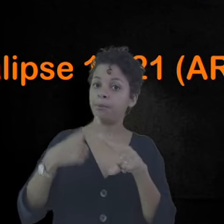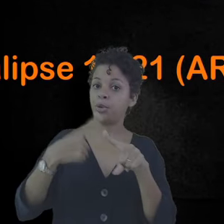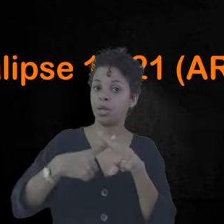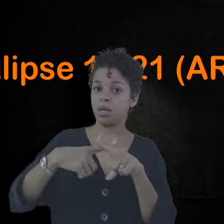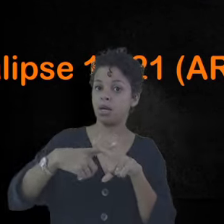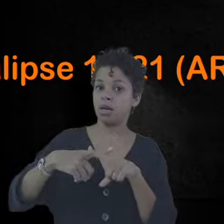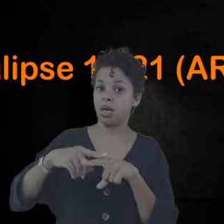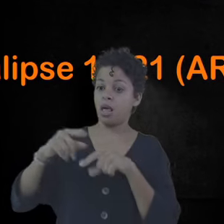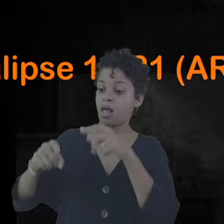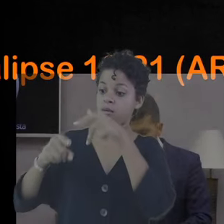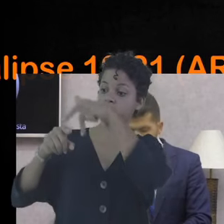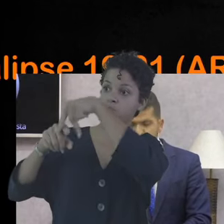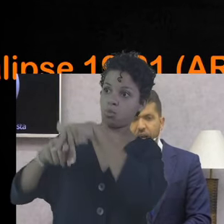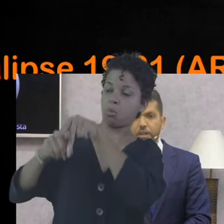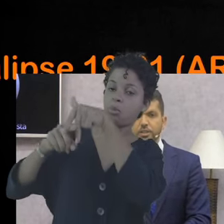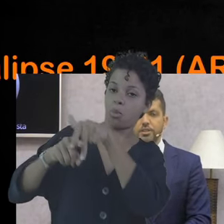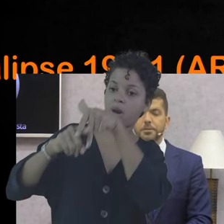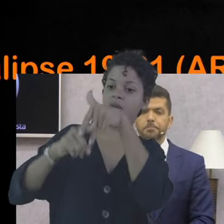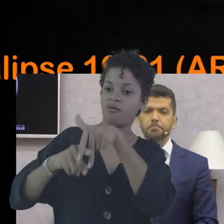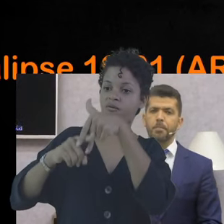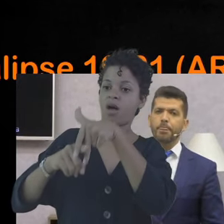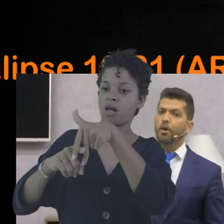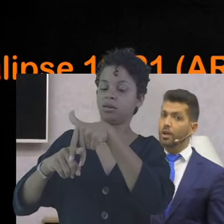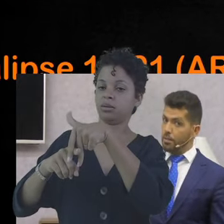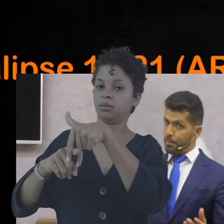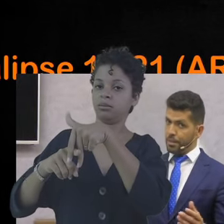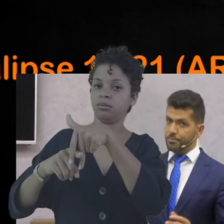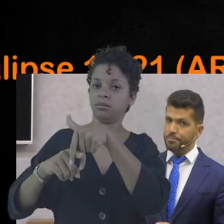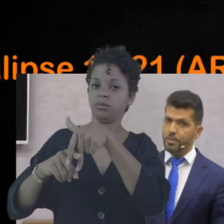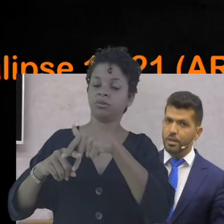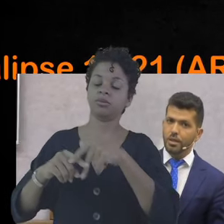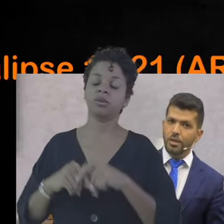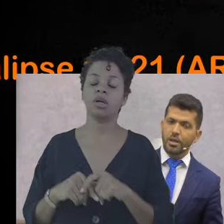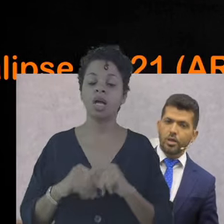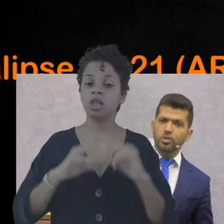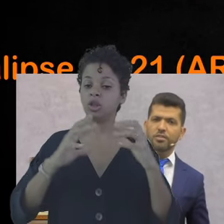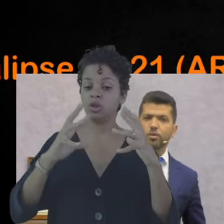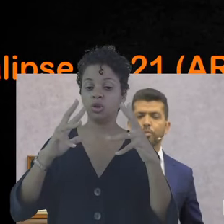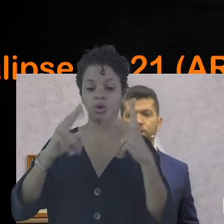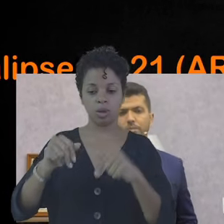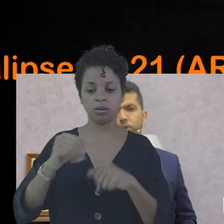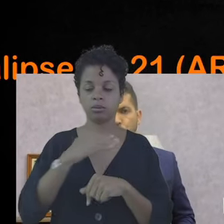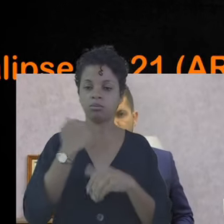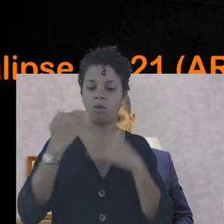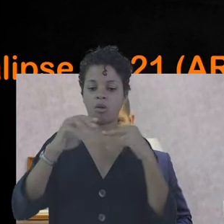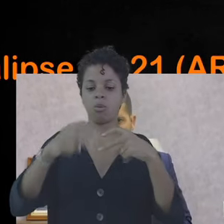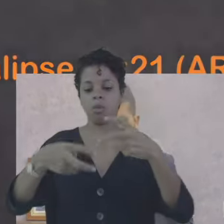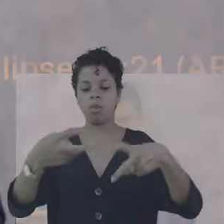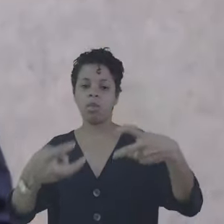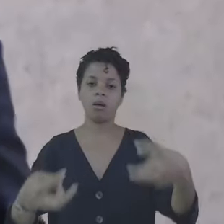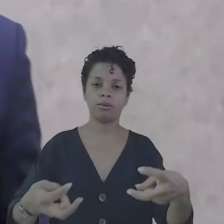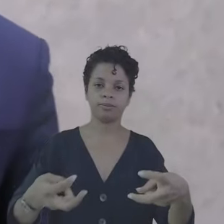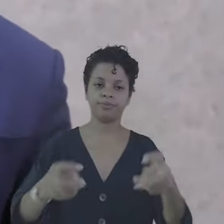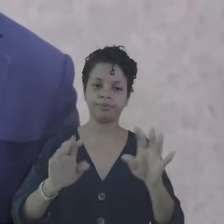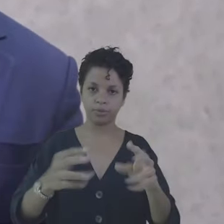todas as aves se fartaram de suas carnes. Olha aqui para mim. Eu estava num